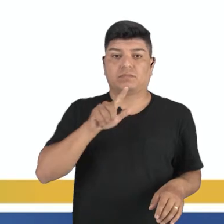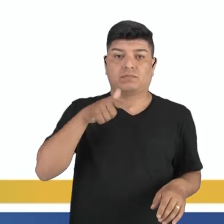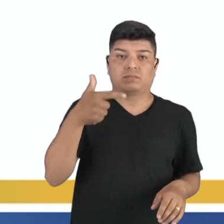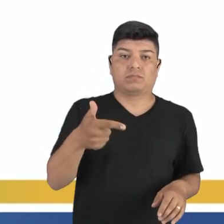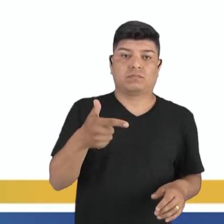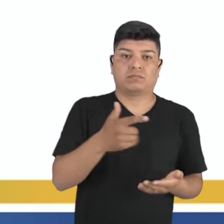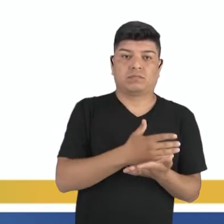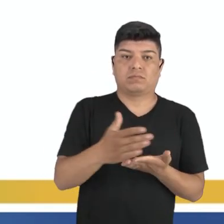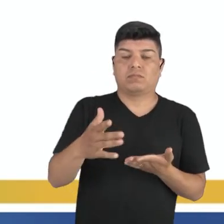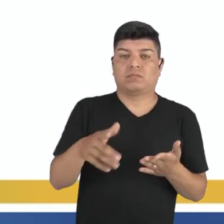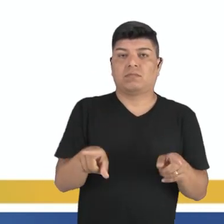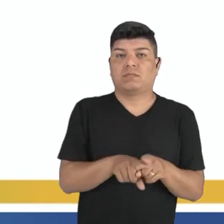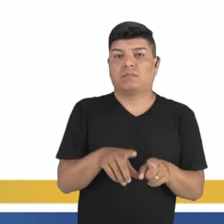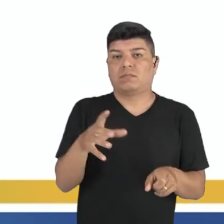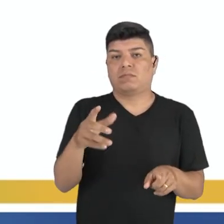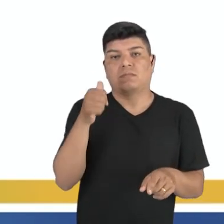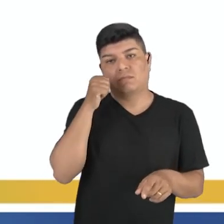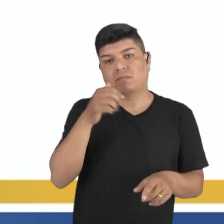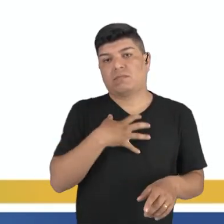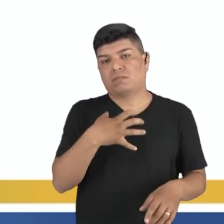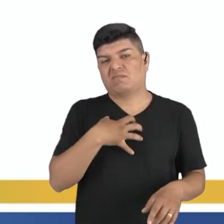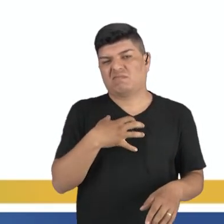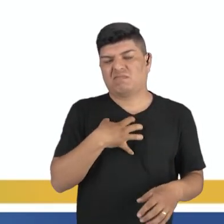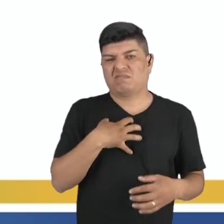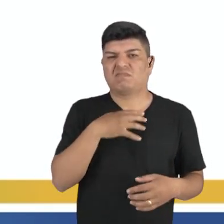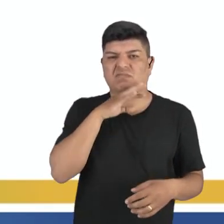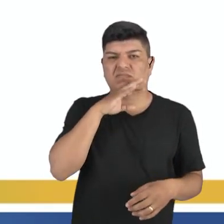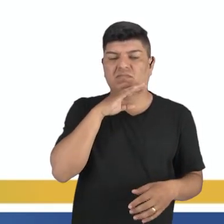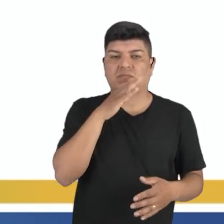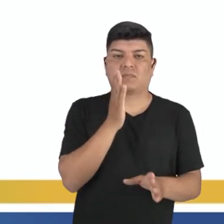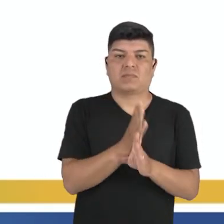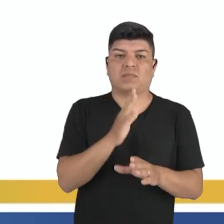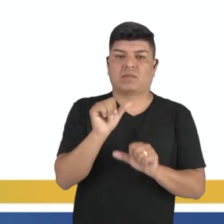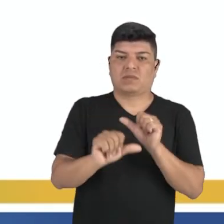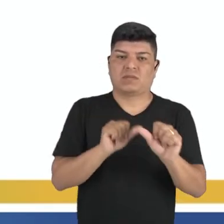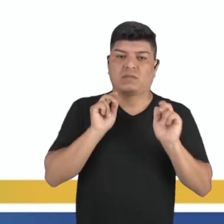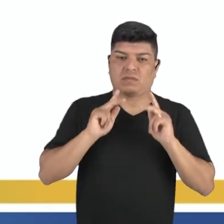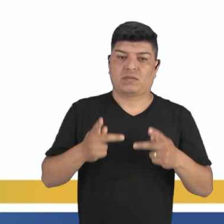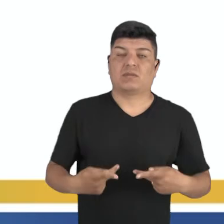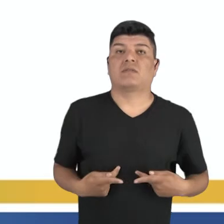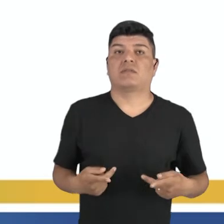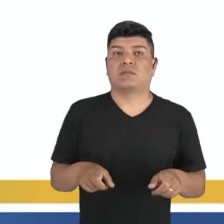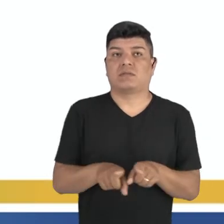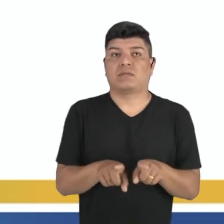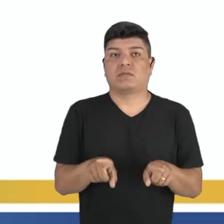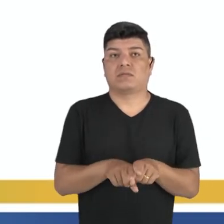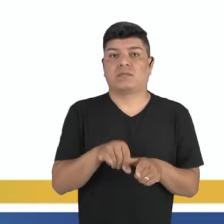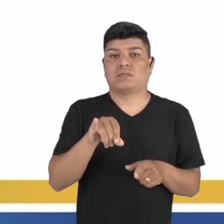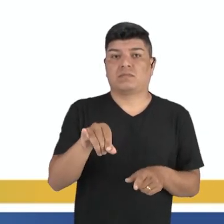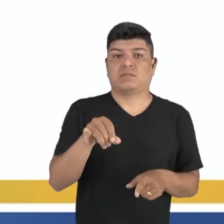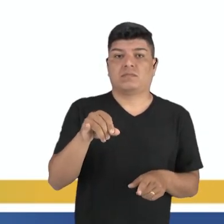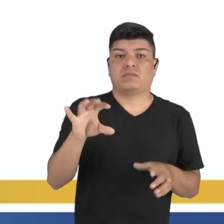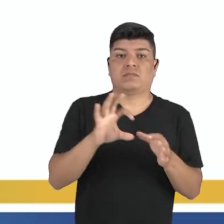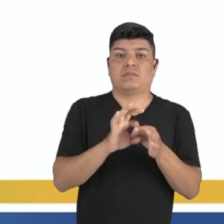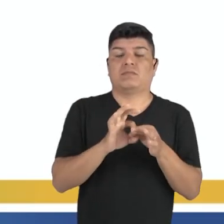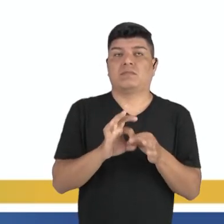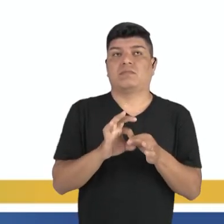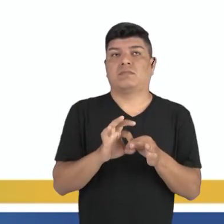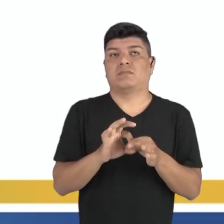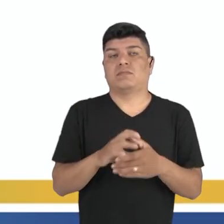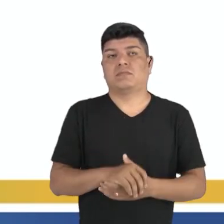seu início. A mulher ela pode sentir diversos desconfortos decorrentes de alterações hormonais, né? E se você aliar,